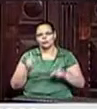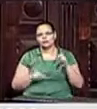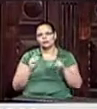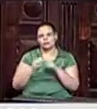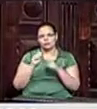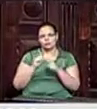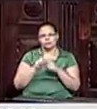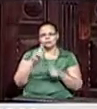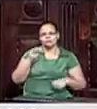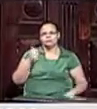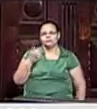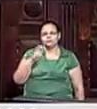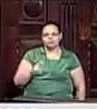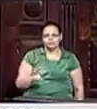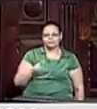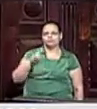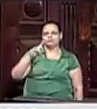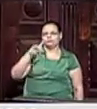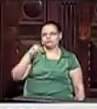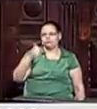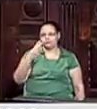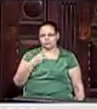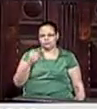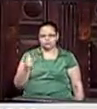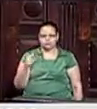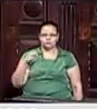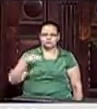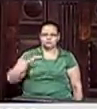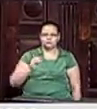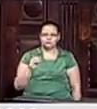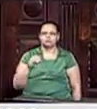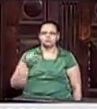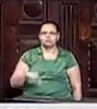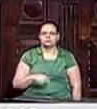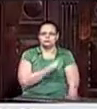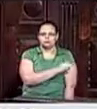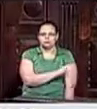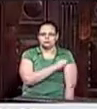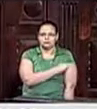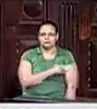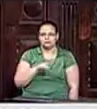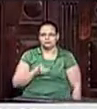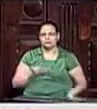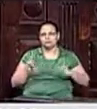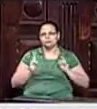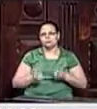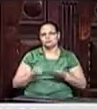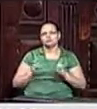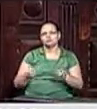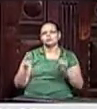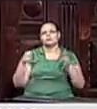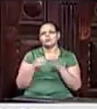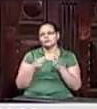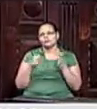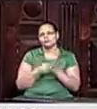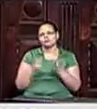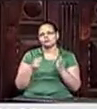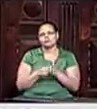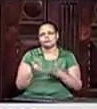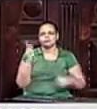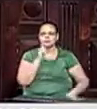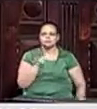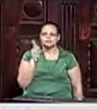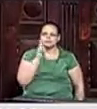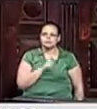manifestação no dia 15 e no dia 31 de março aqui no Rio de Janeiro, e que vai continuar lutando para conquistar